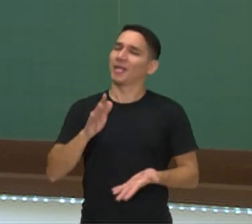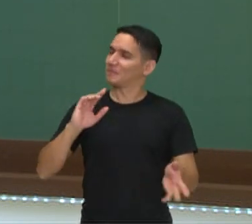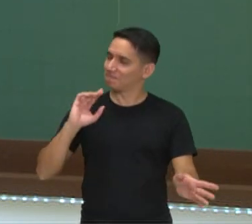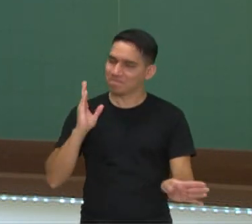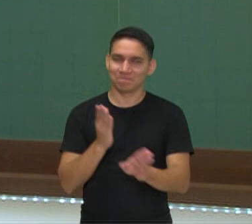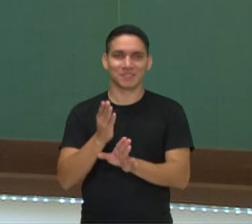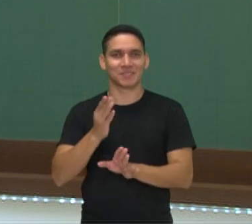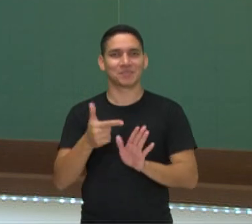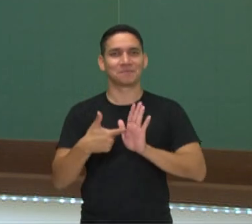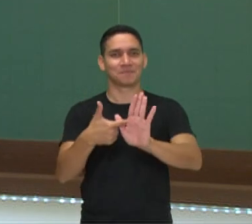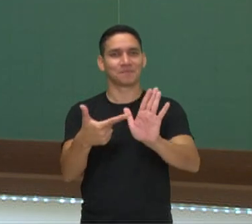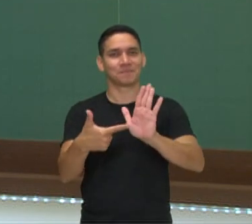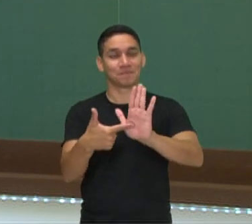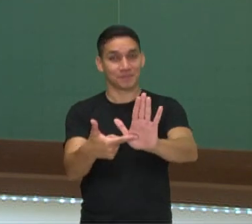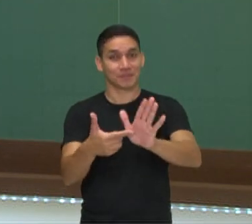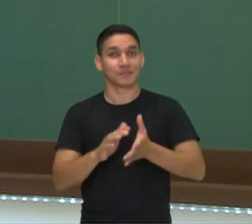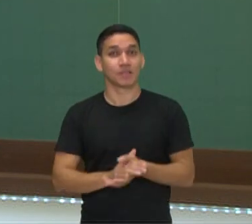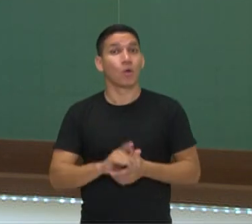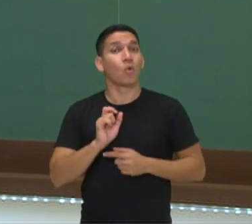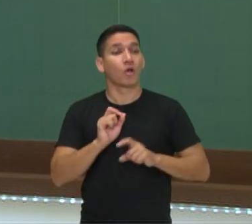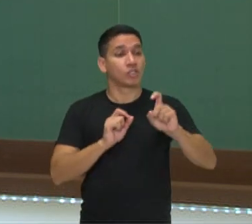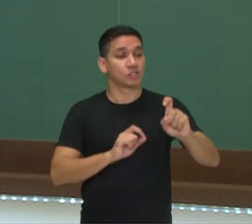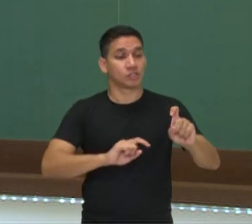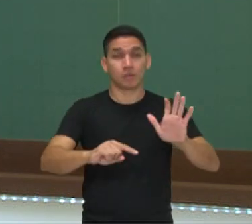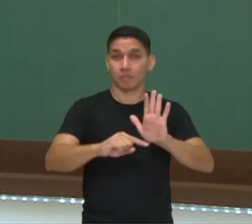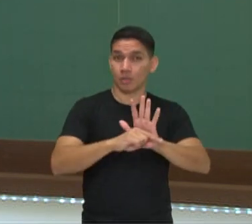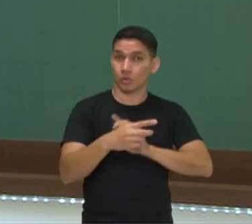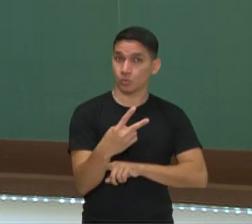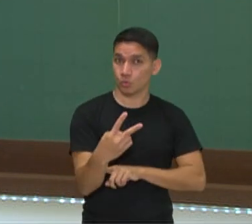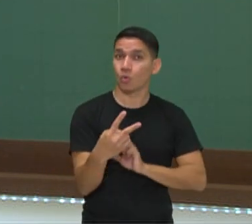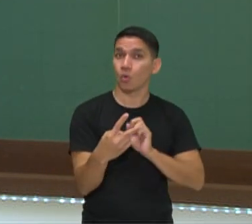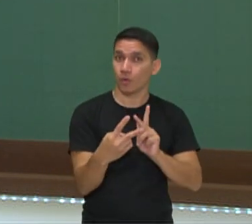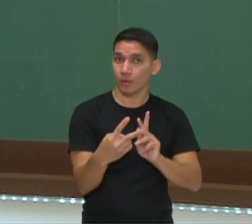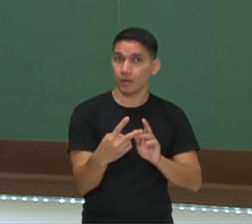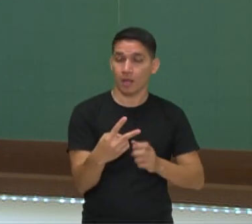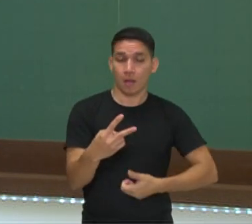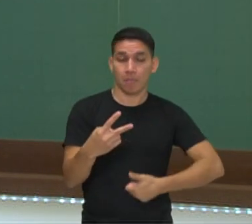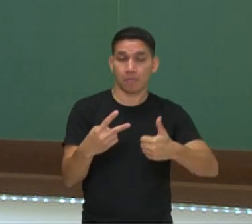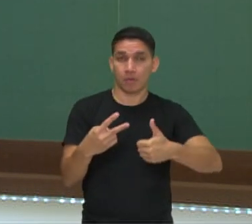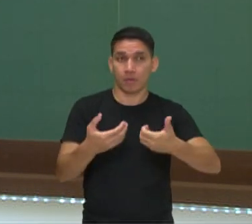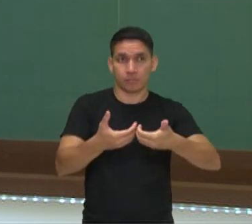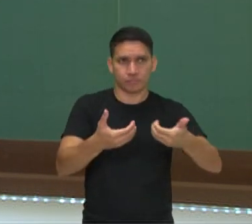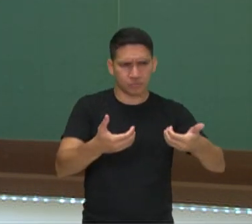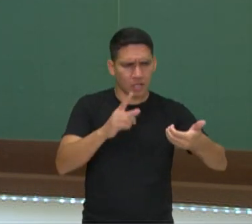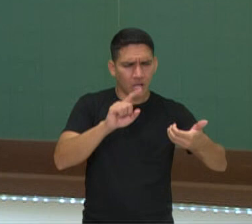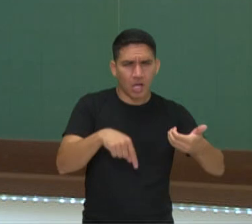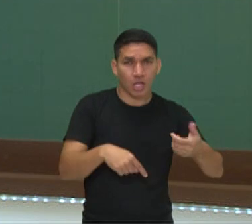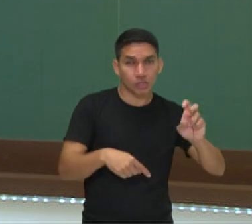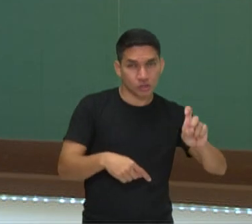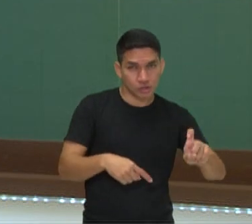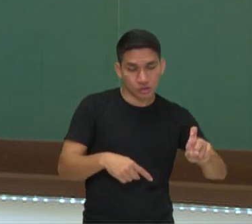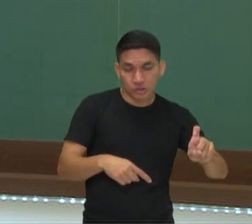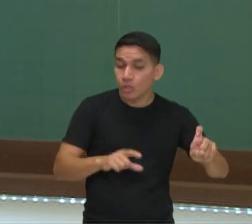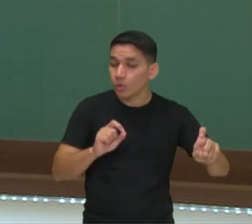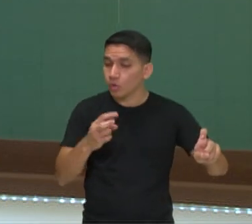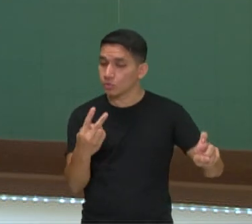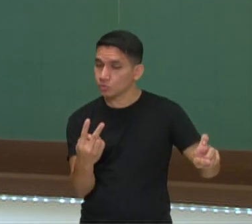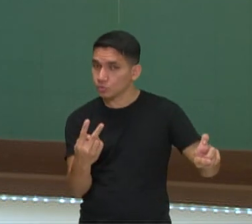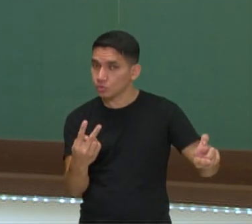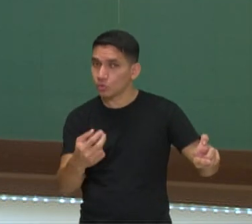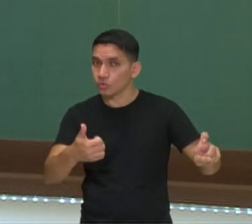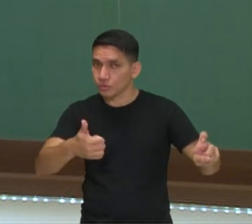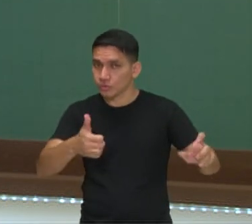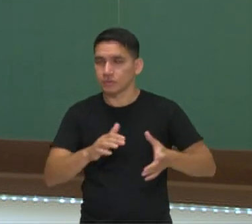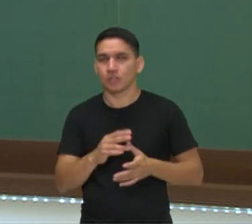fizemos aparecer. Ele vai ser x menos 2. Tá? O primeiro termo é x, o segundo termo é 2. Igual a